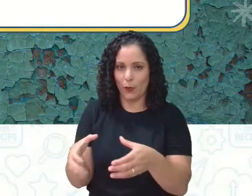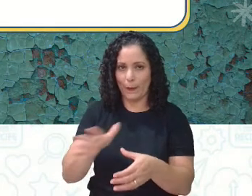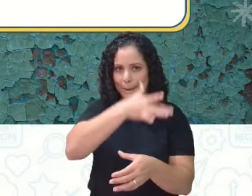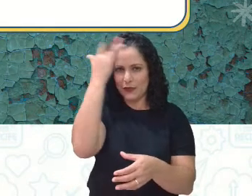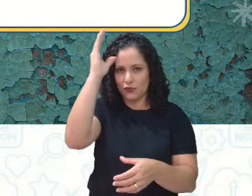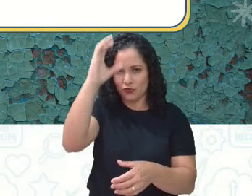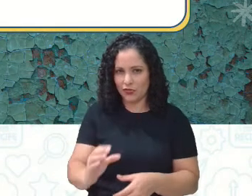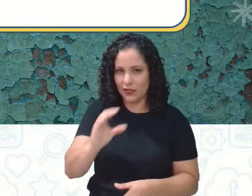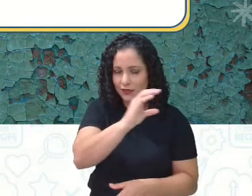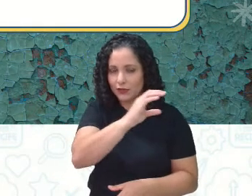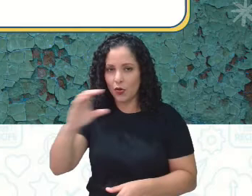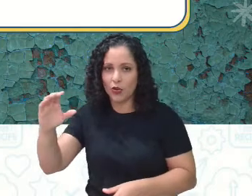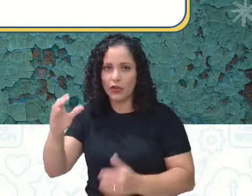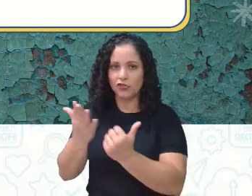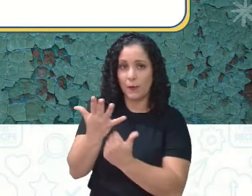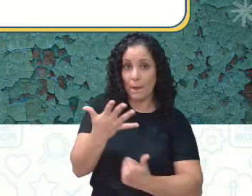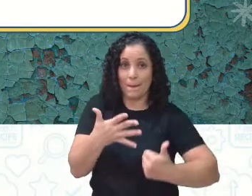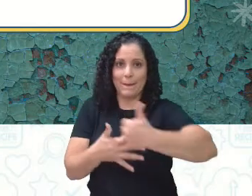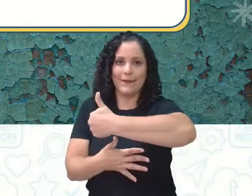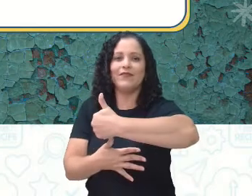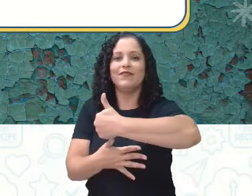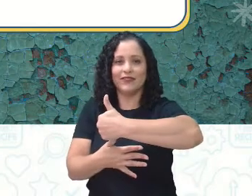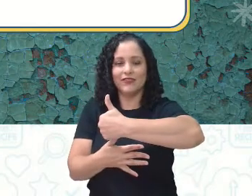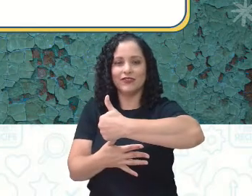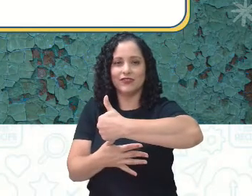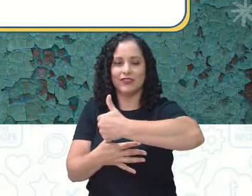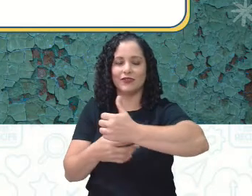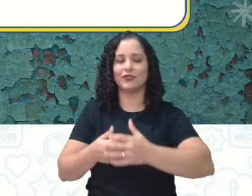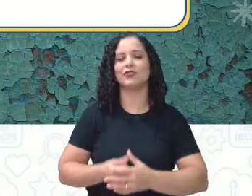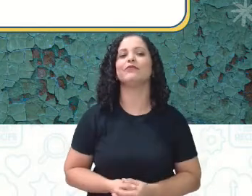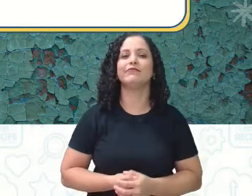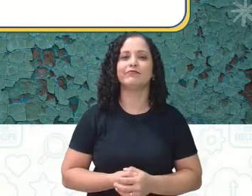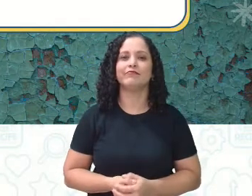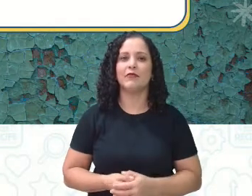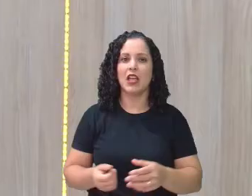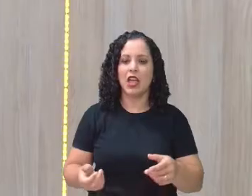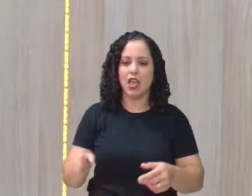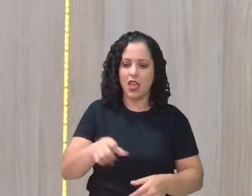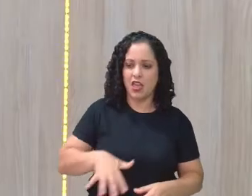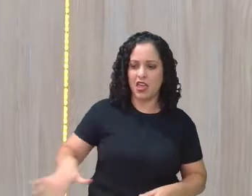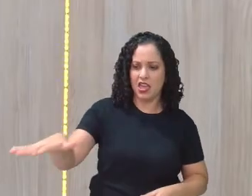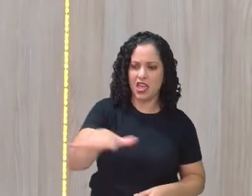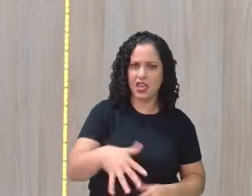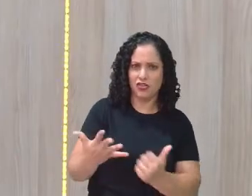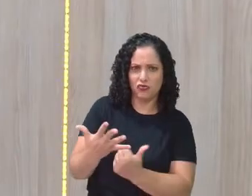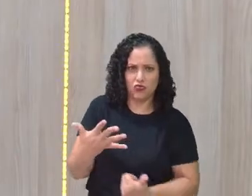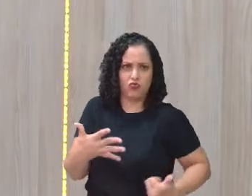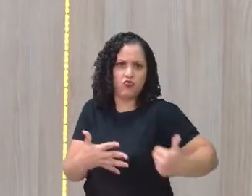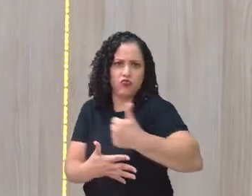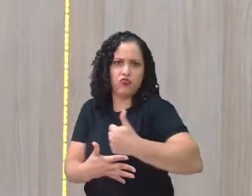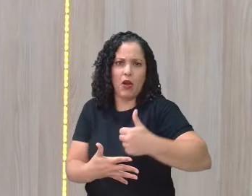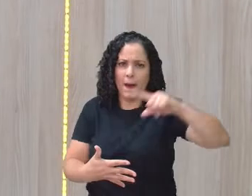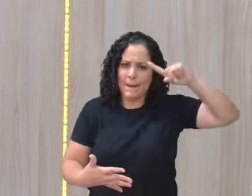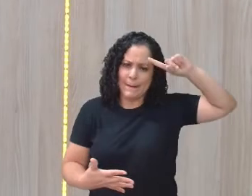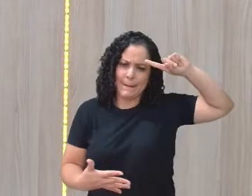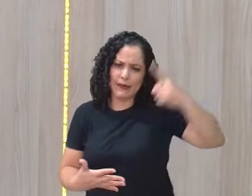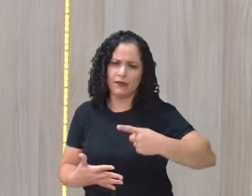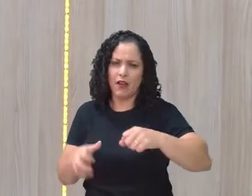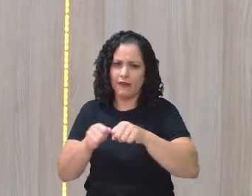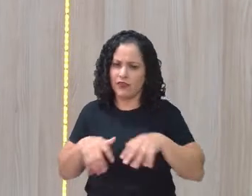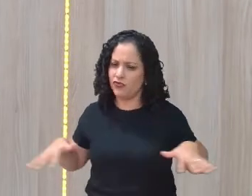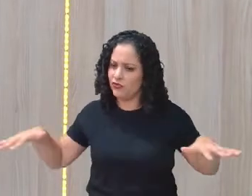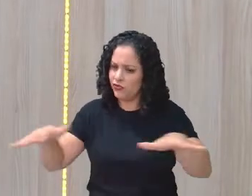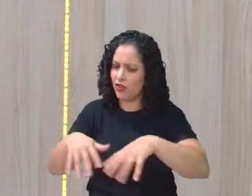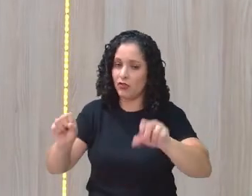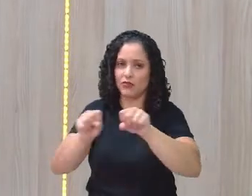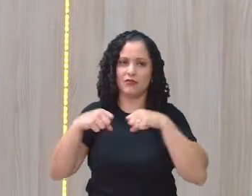né, eram tidos como absolutos, né? Eram eles que comandavam toda a sociedade,